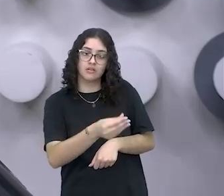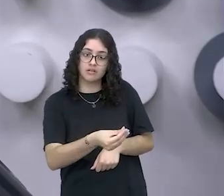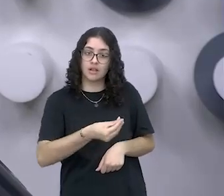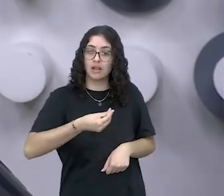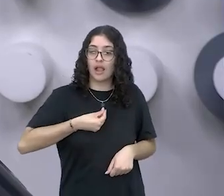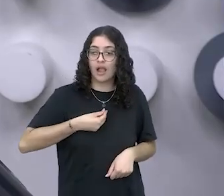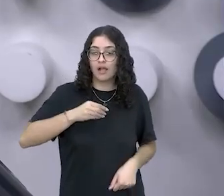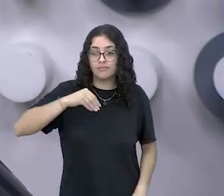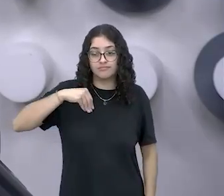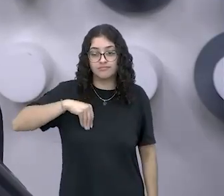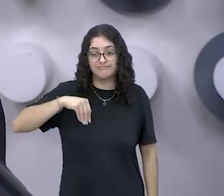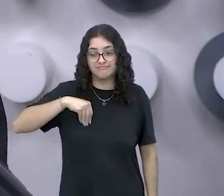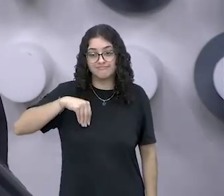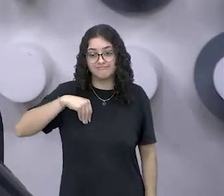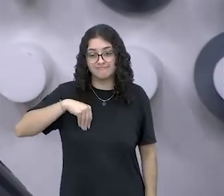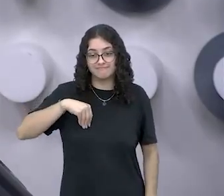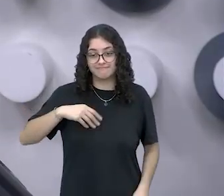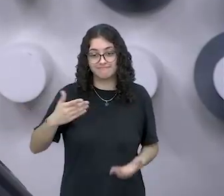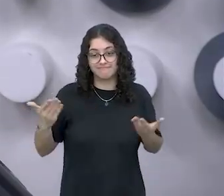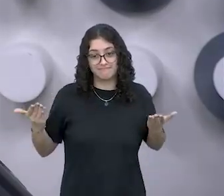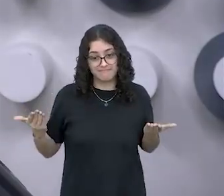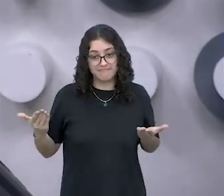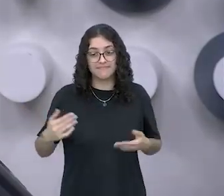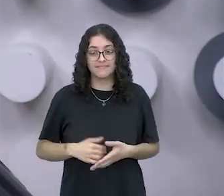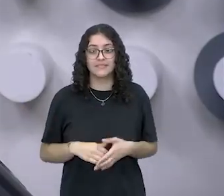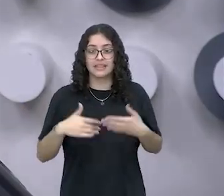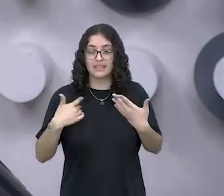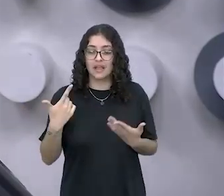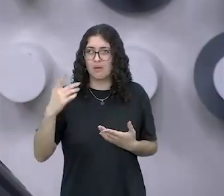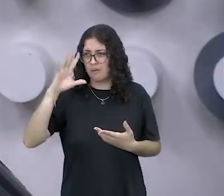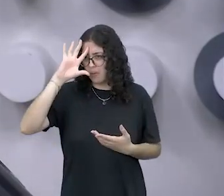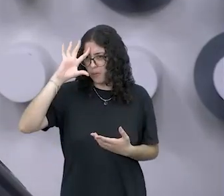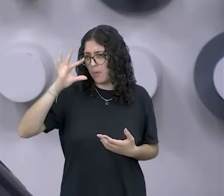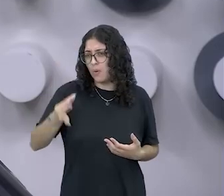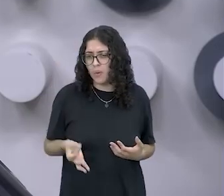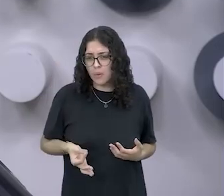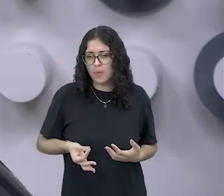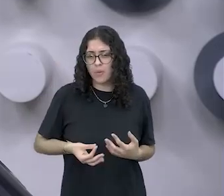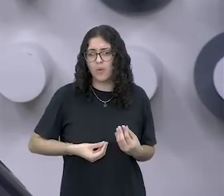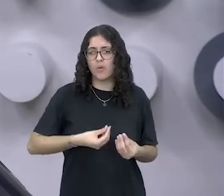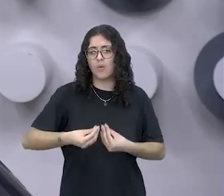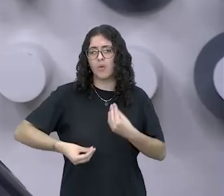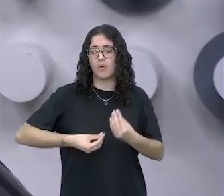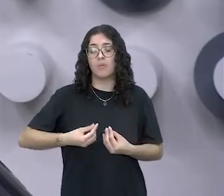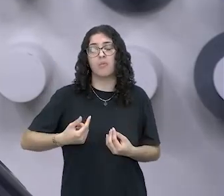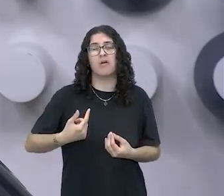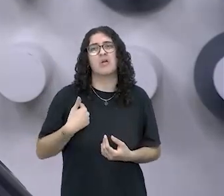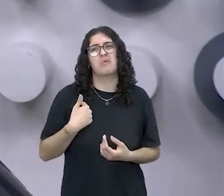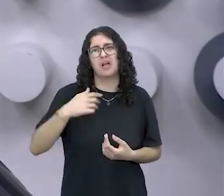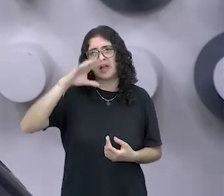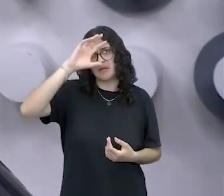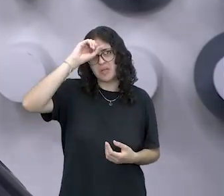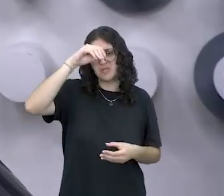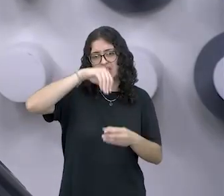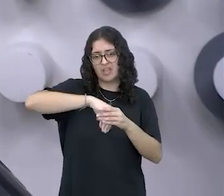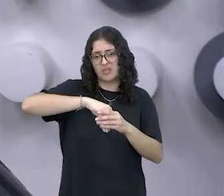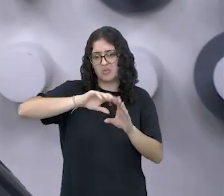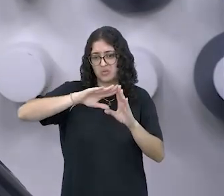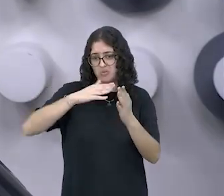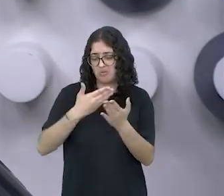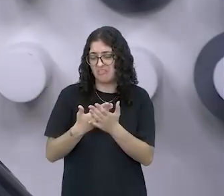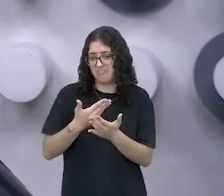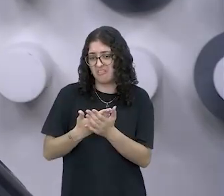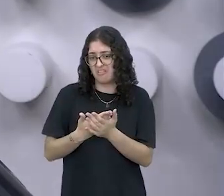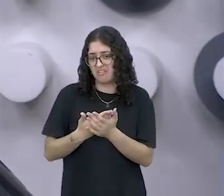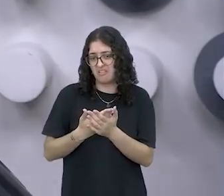de salário. Então, até, por exemplo, eu ter essa compreensão, como é que eu aprendo isso na escola? A professora Márcia, aqui eu